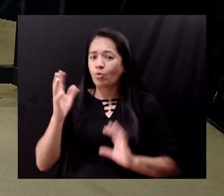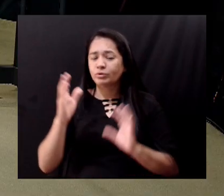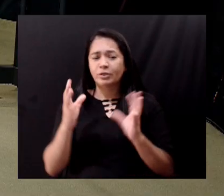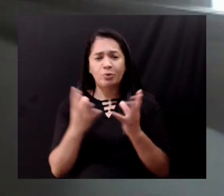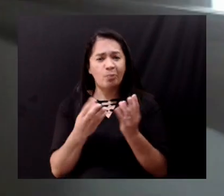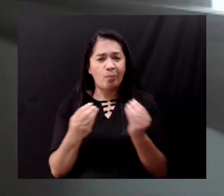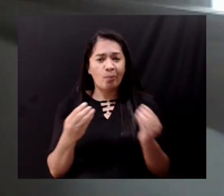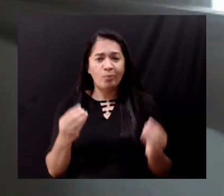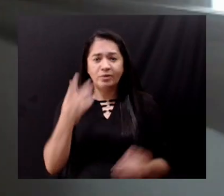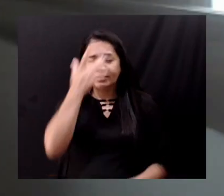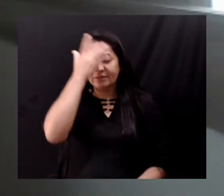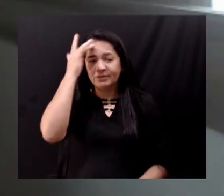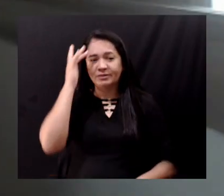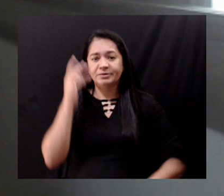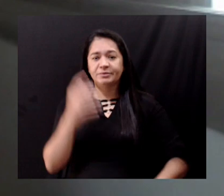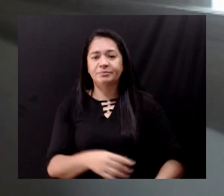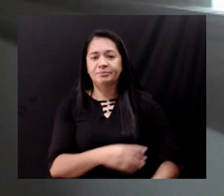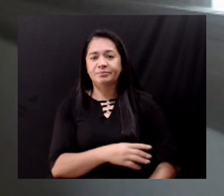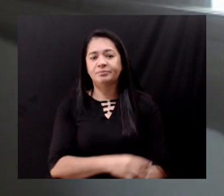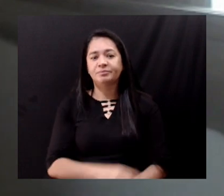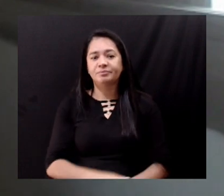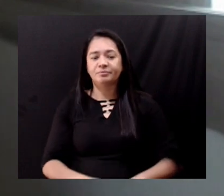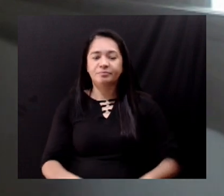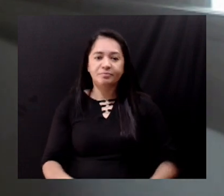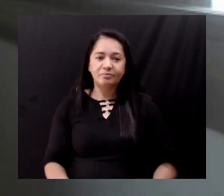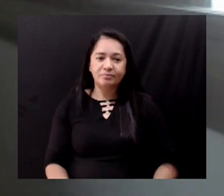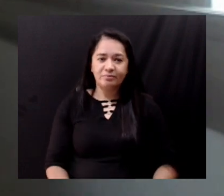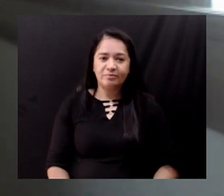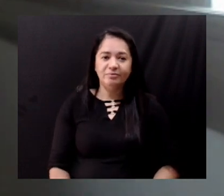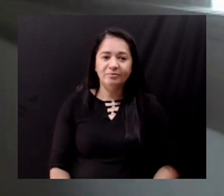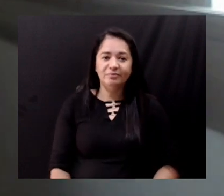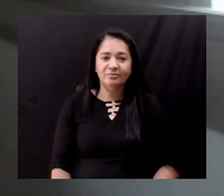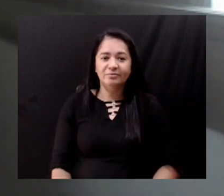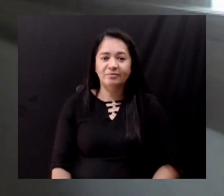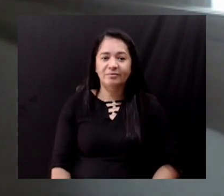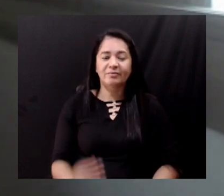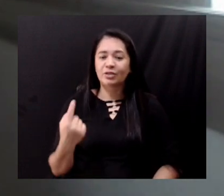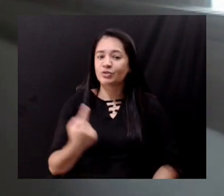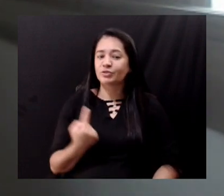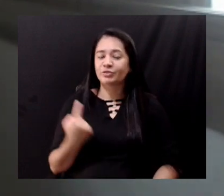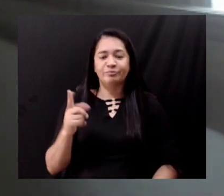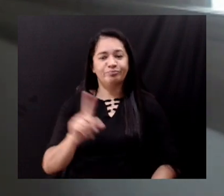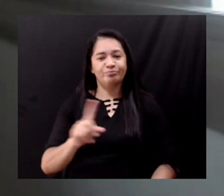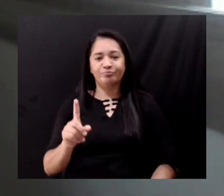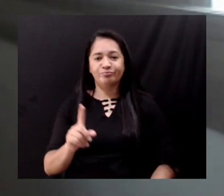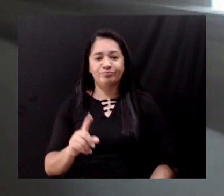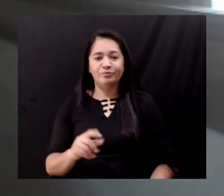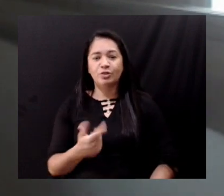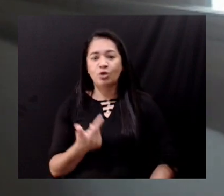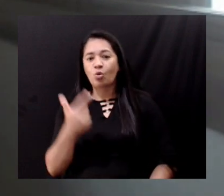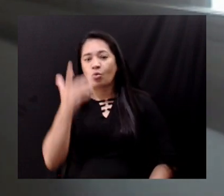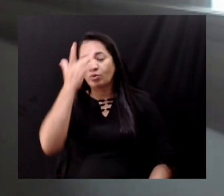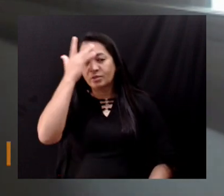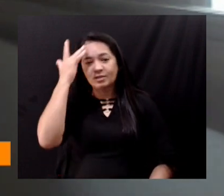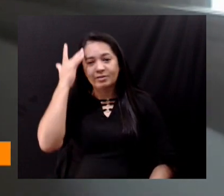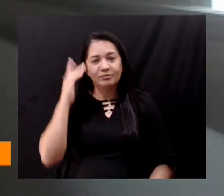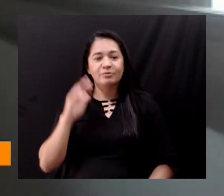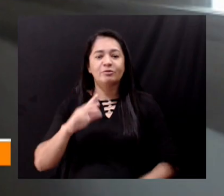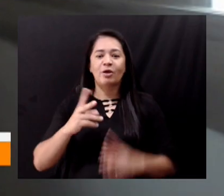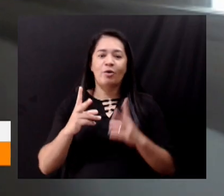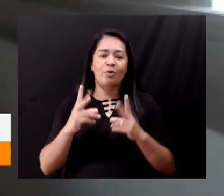nessa. Com certeza não está sozinha. Eu acho que sim, não tem ninguém que nunca tenha tido